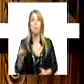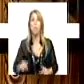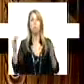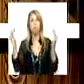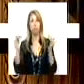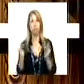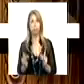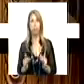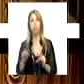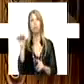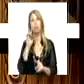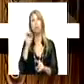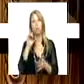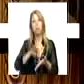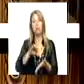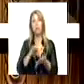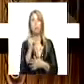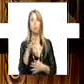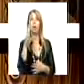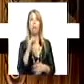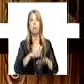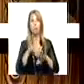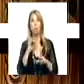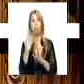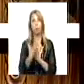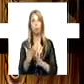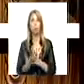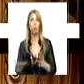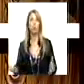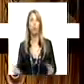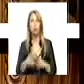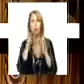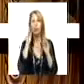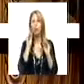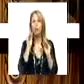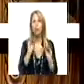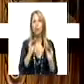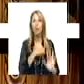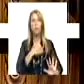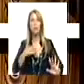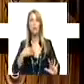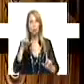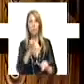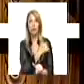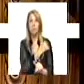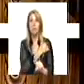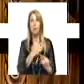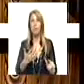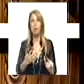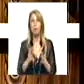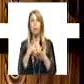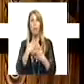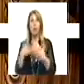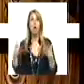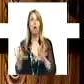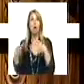os montantes em sede de IRS no que diz respeito às deduções, seja da educação, seja da saúde, mas também da habitação. Para os grandes